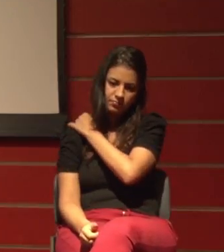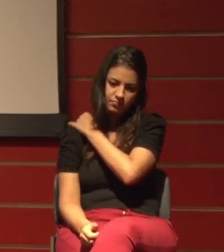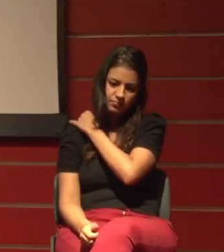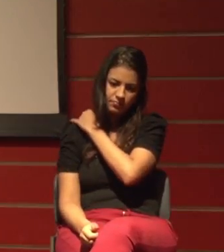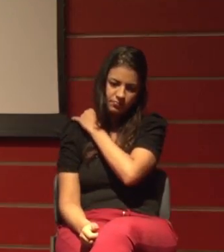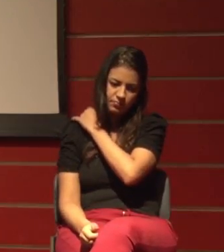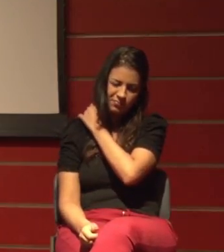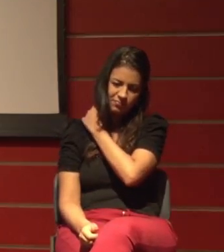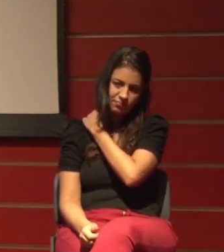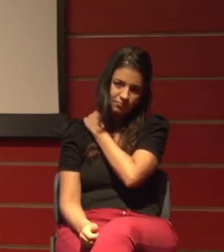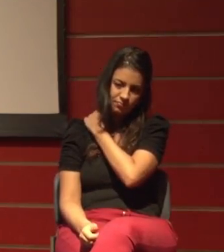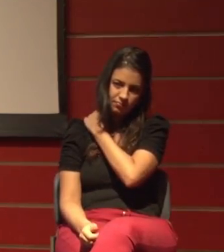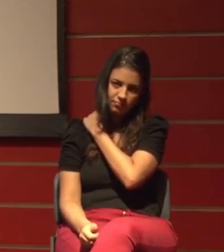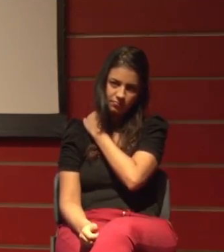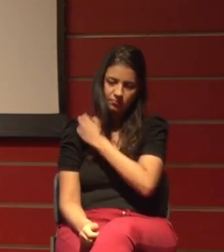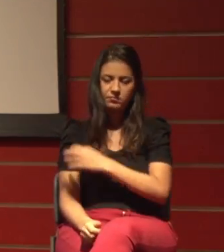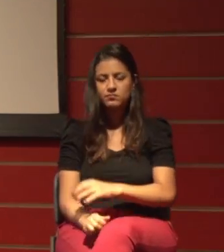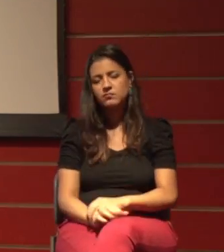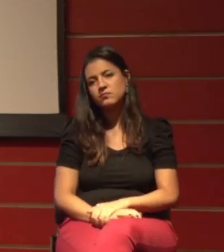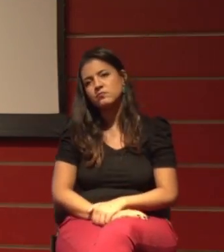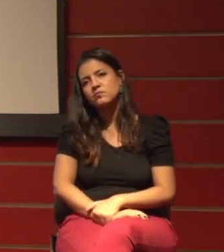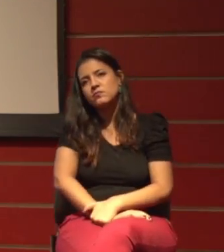não aqui